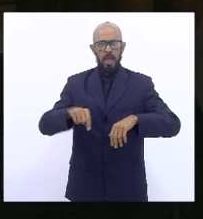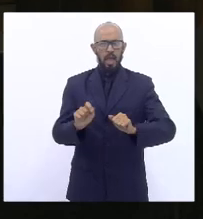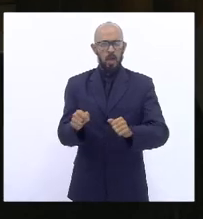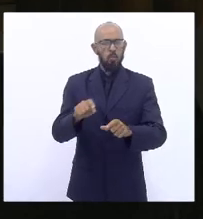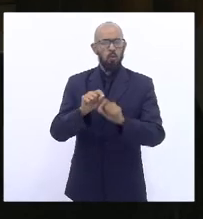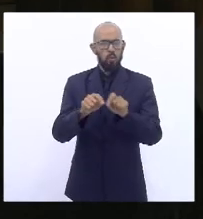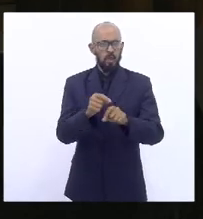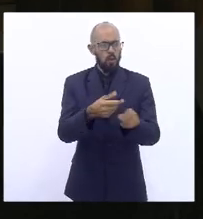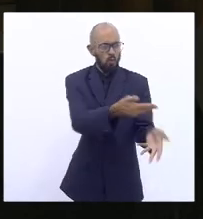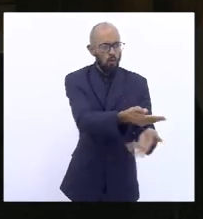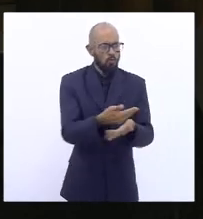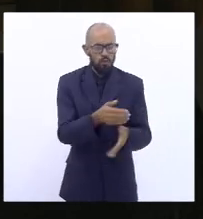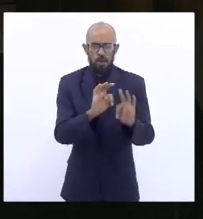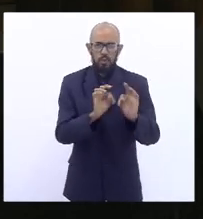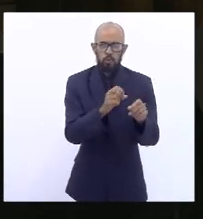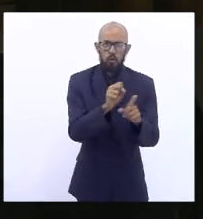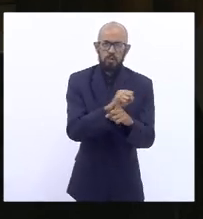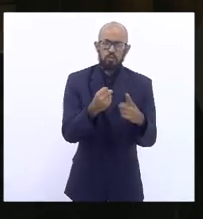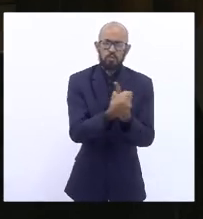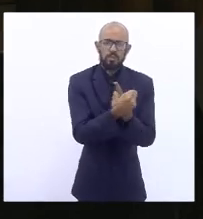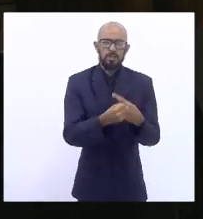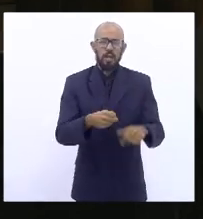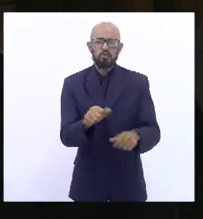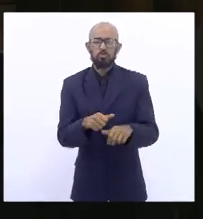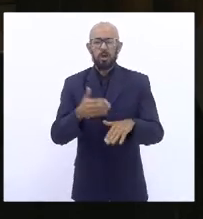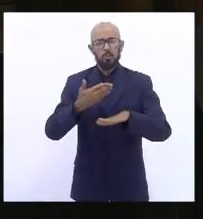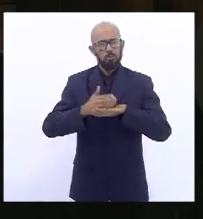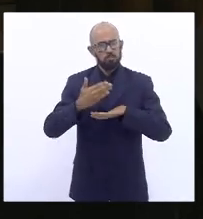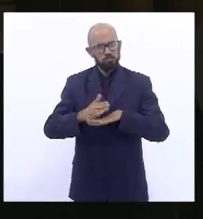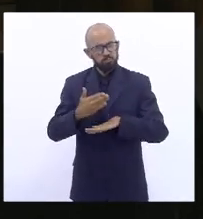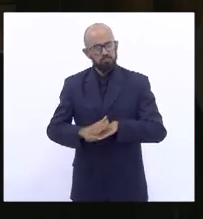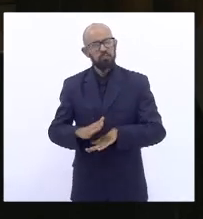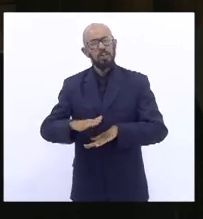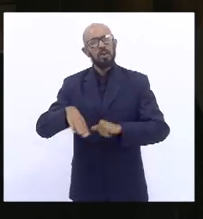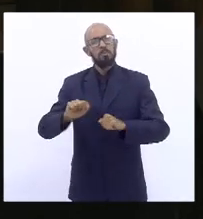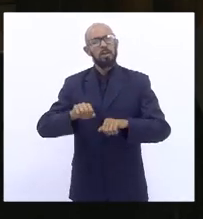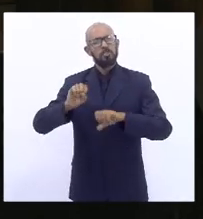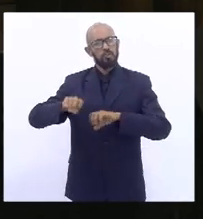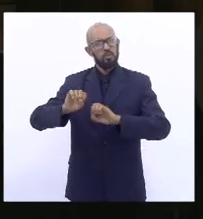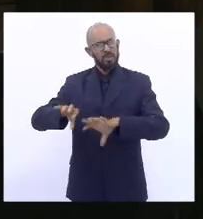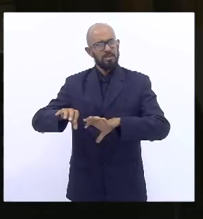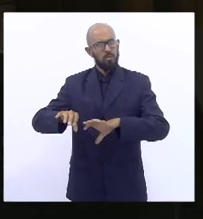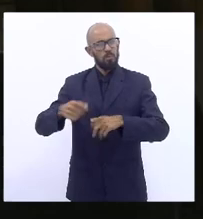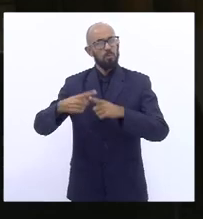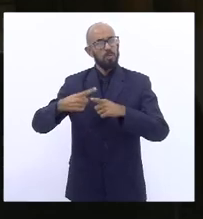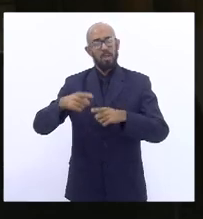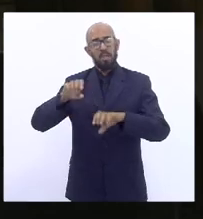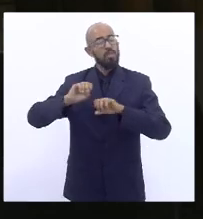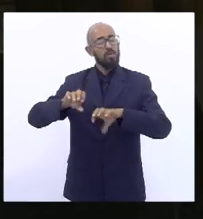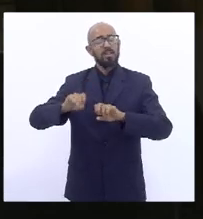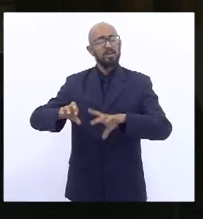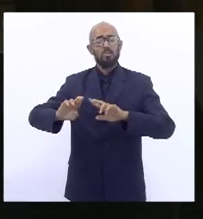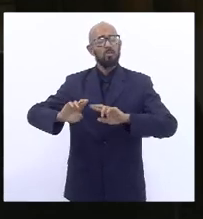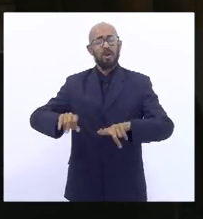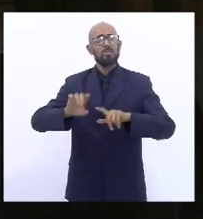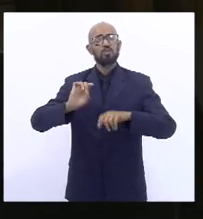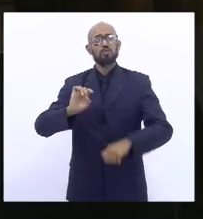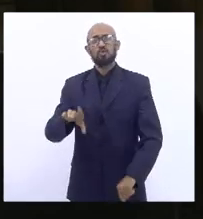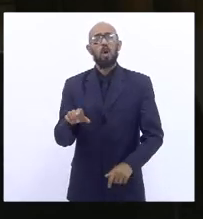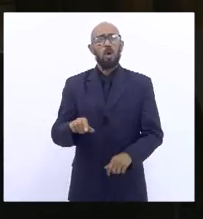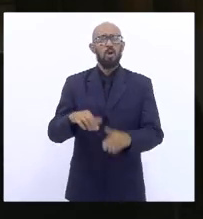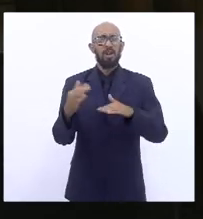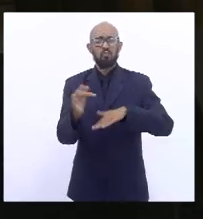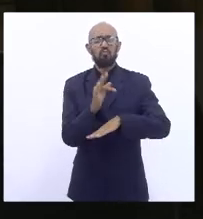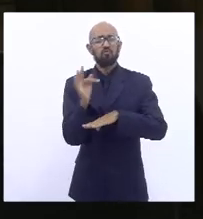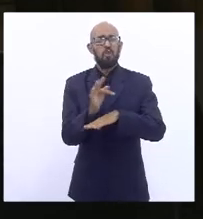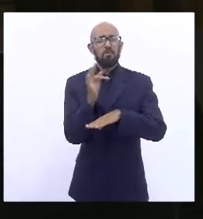convocação de toda a sociedade para o processo educacional. É compreender que educação não se dá apenas no seu aspecto